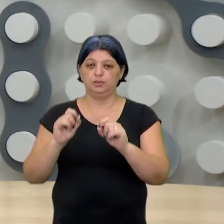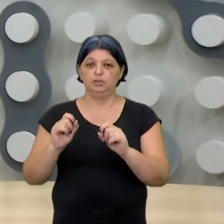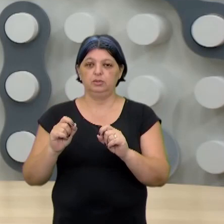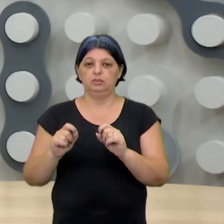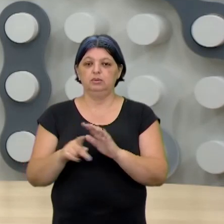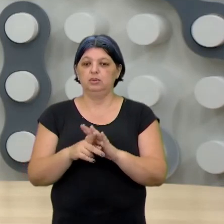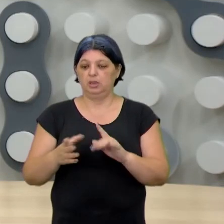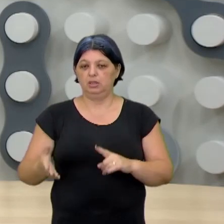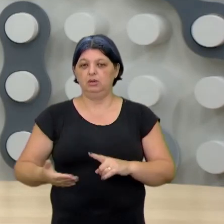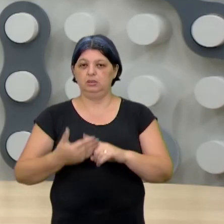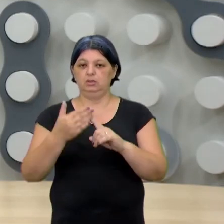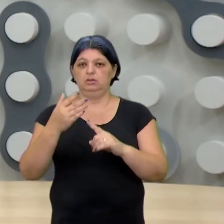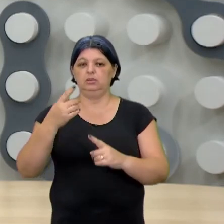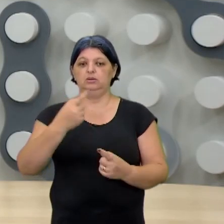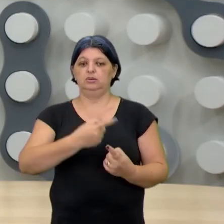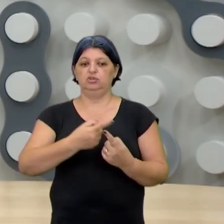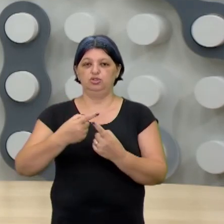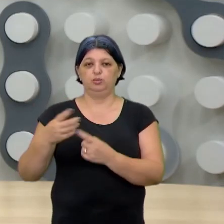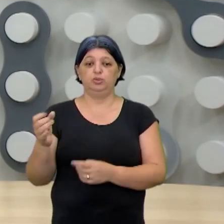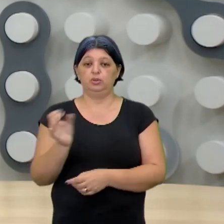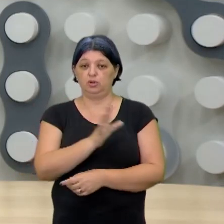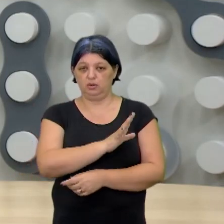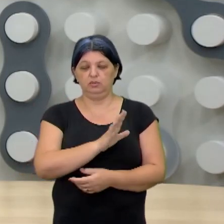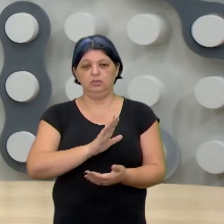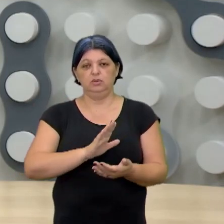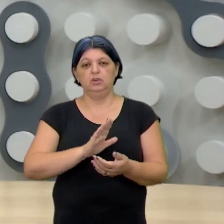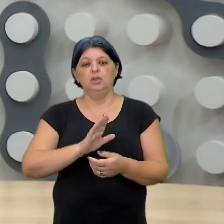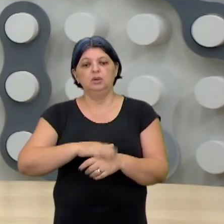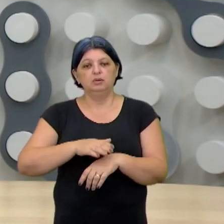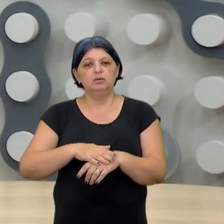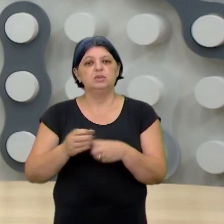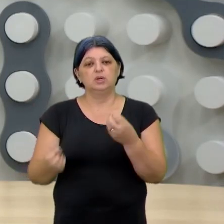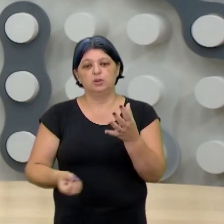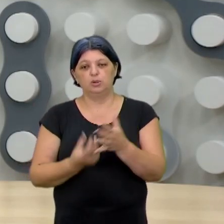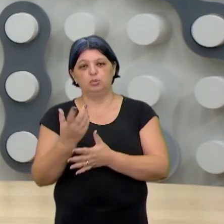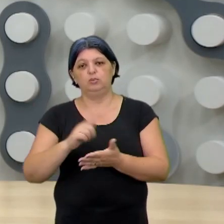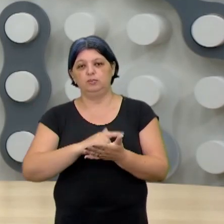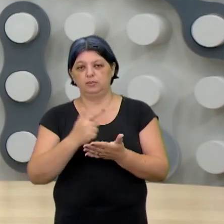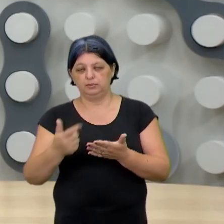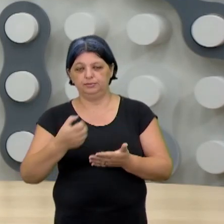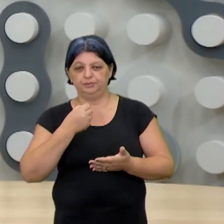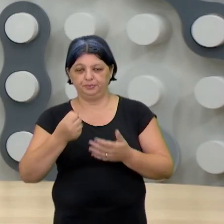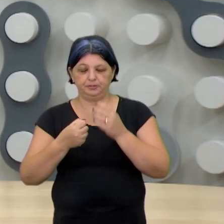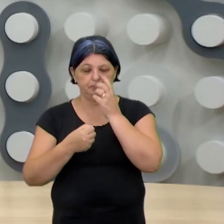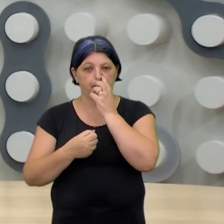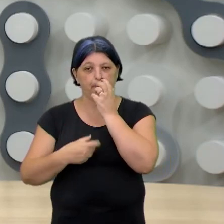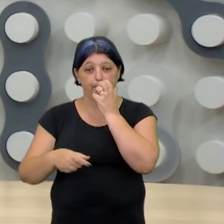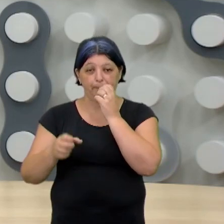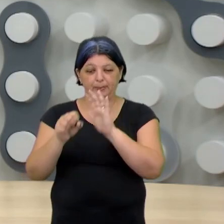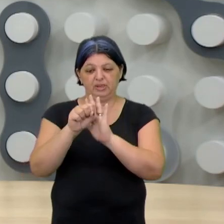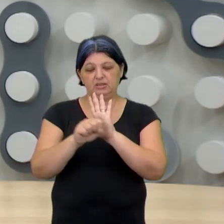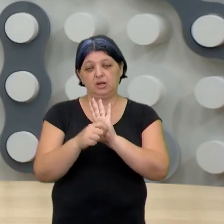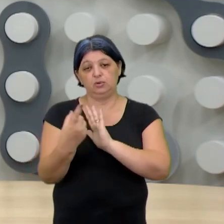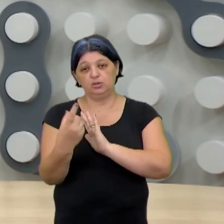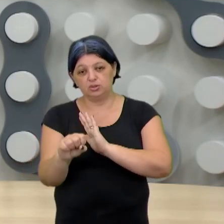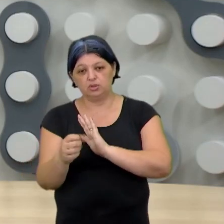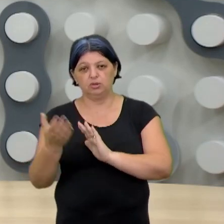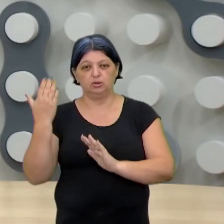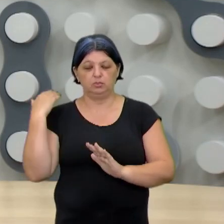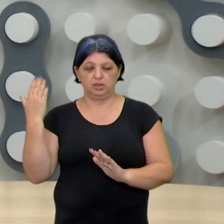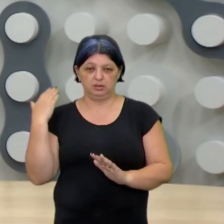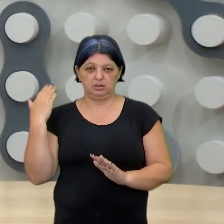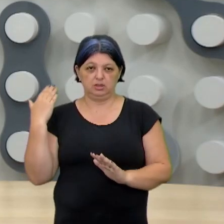trouxeram um novo tipo de fazer jornalismo, mas os valores ainda estão meio presos a coisas antigas, né, ao século XVIII,